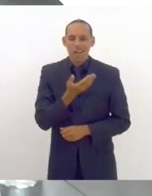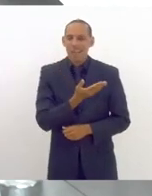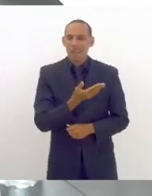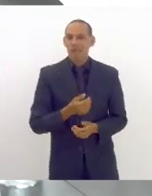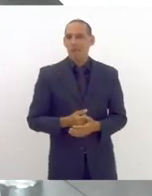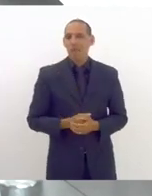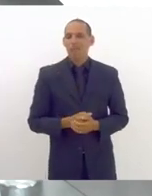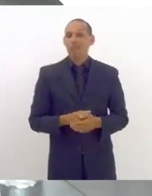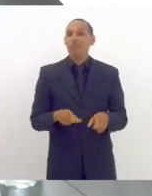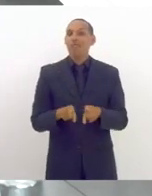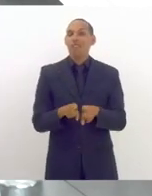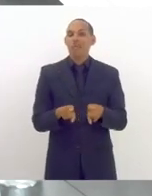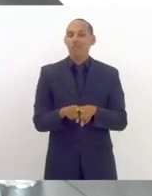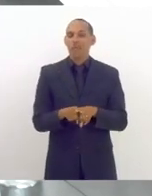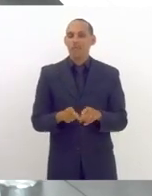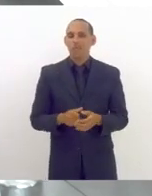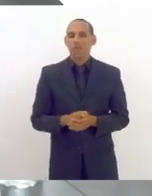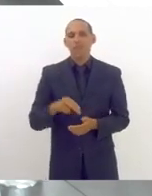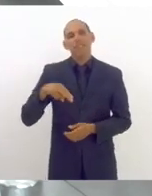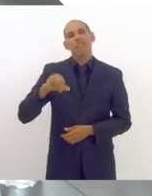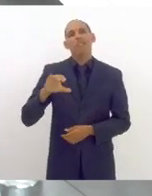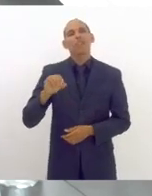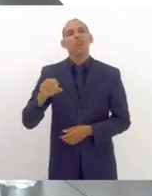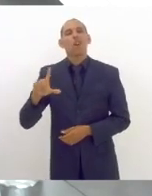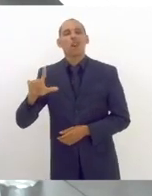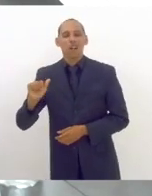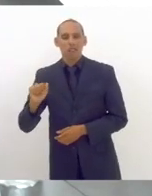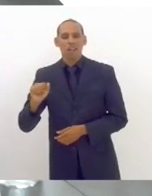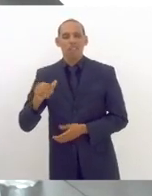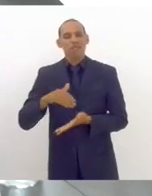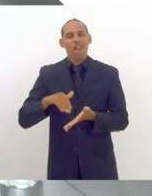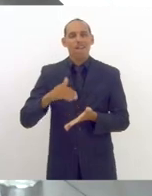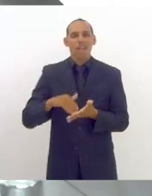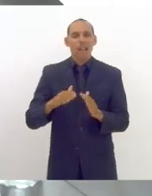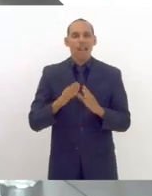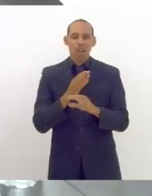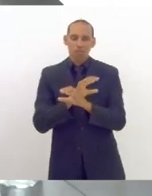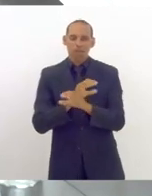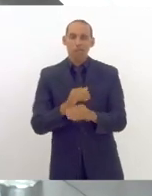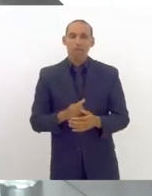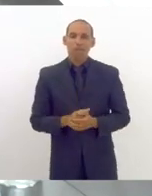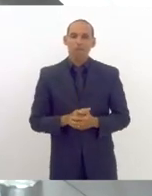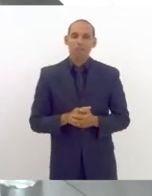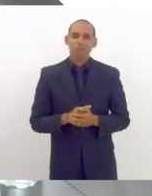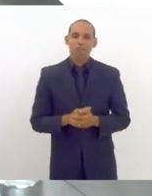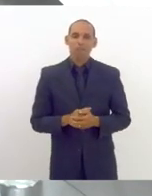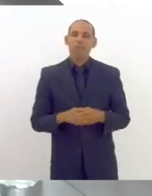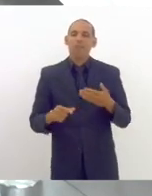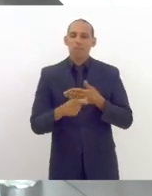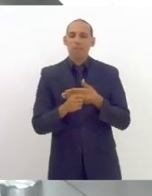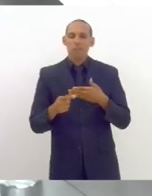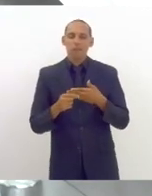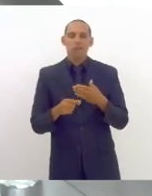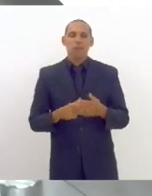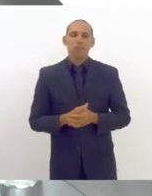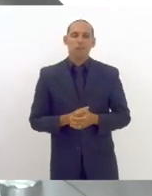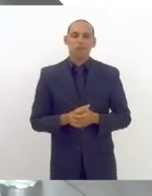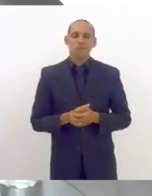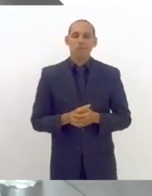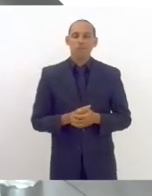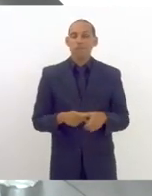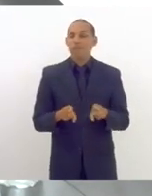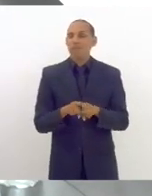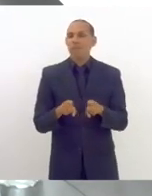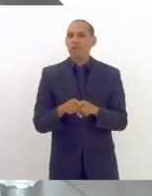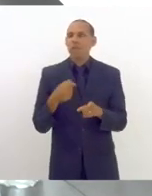também tava o Nicola secretário da casa civil e o que eu questionei ao Chico Machado eu falei